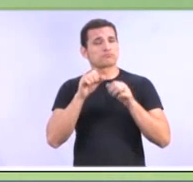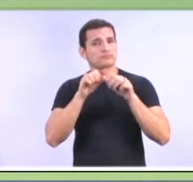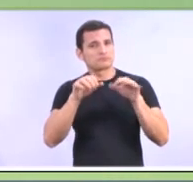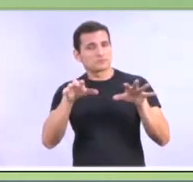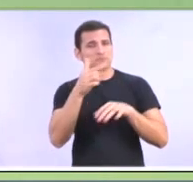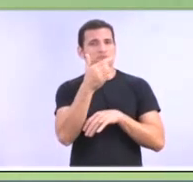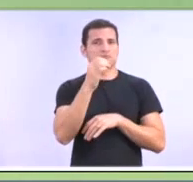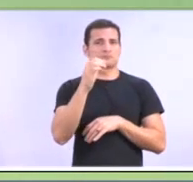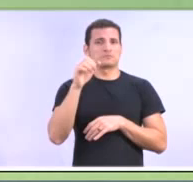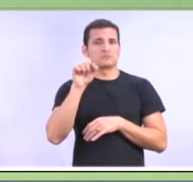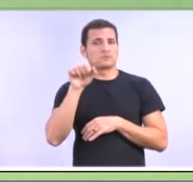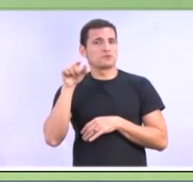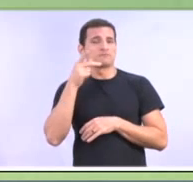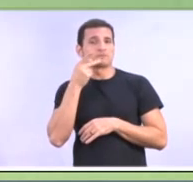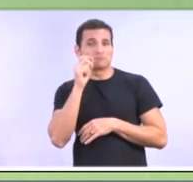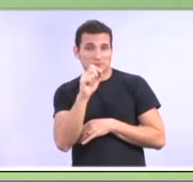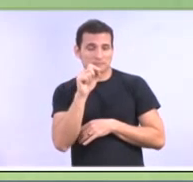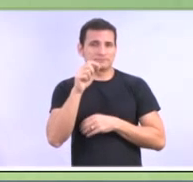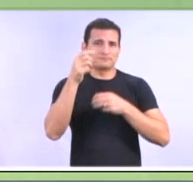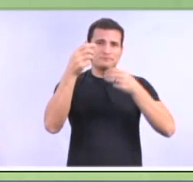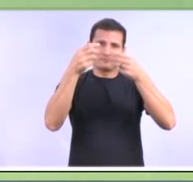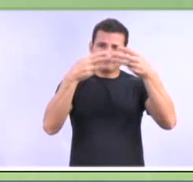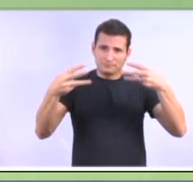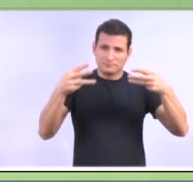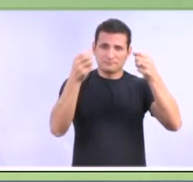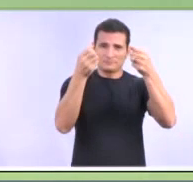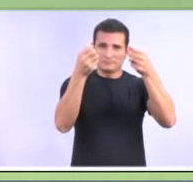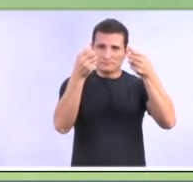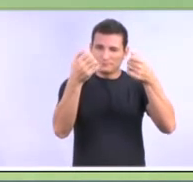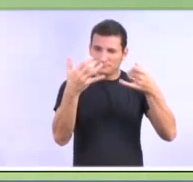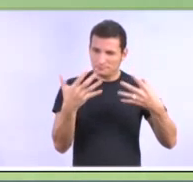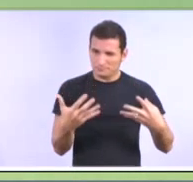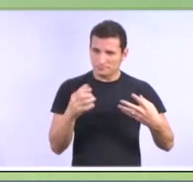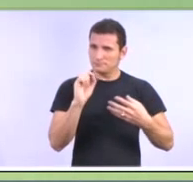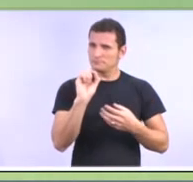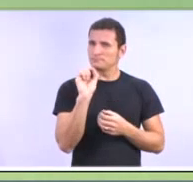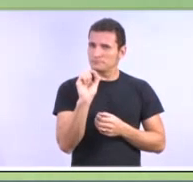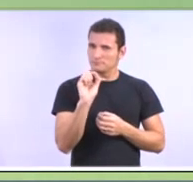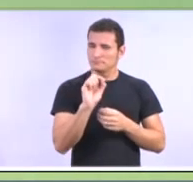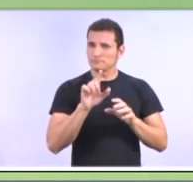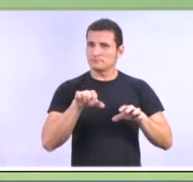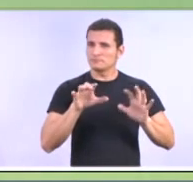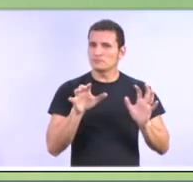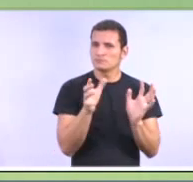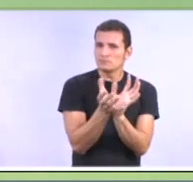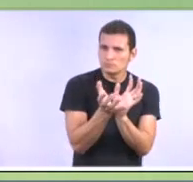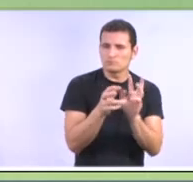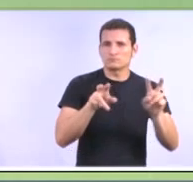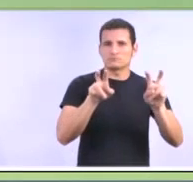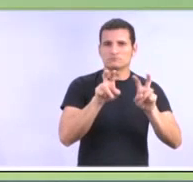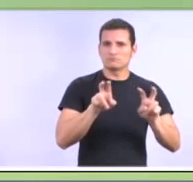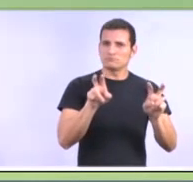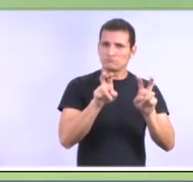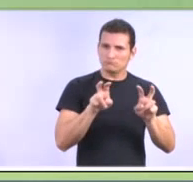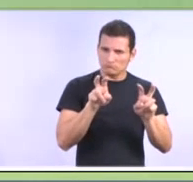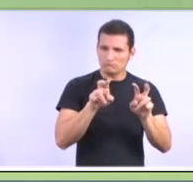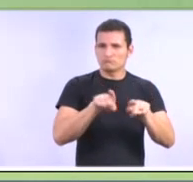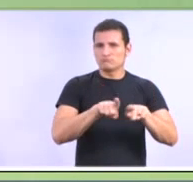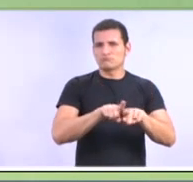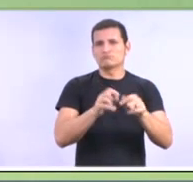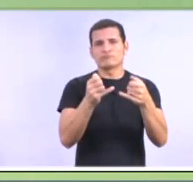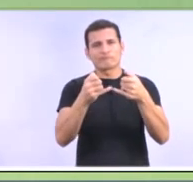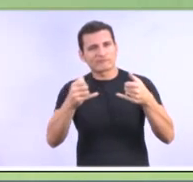né, que é uma rede de computadores, é um conjunto de computadores e dispositivos